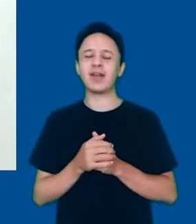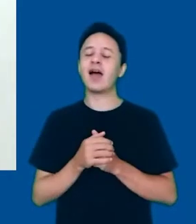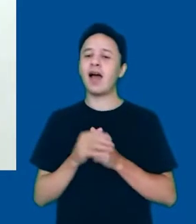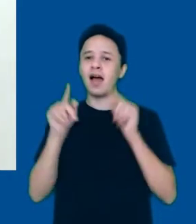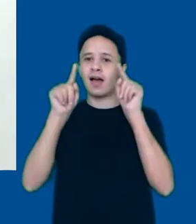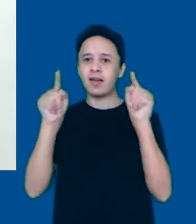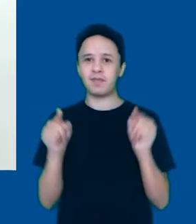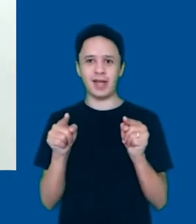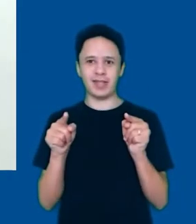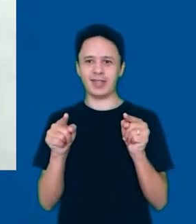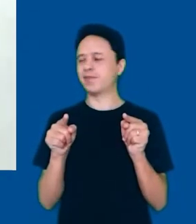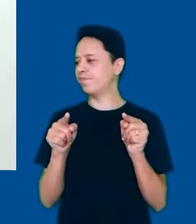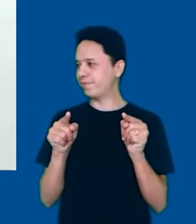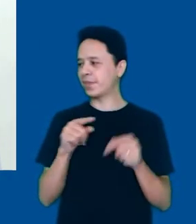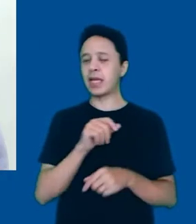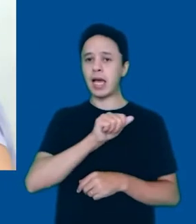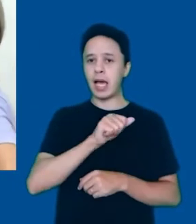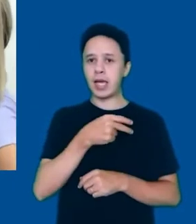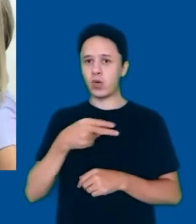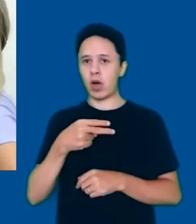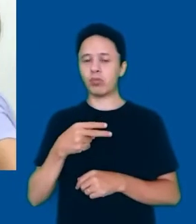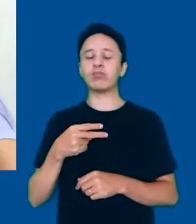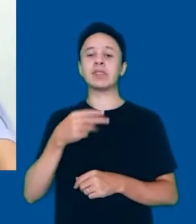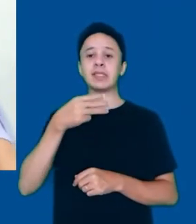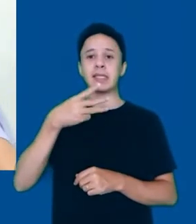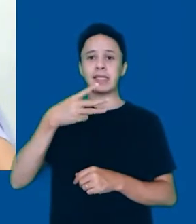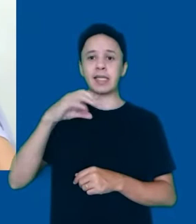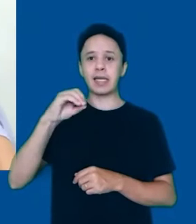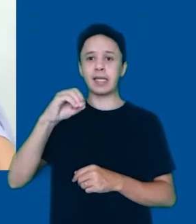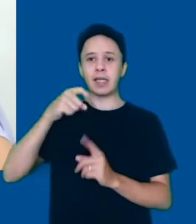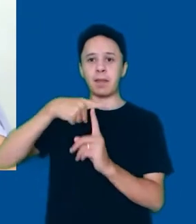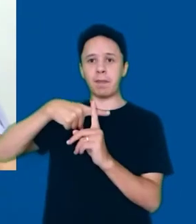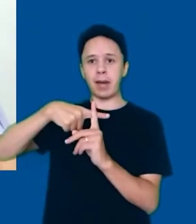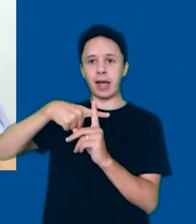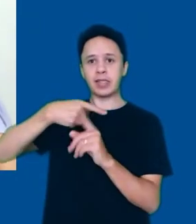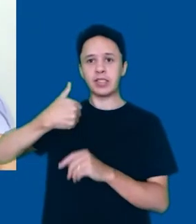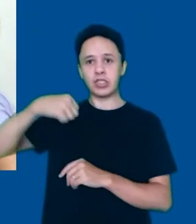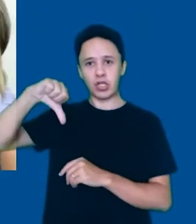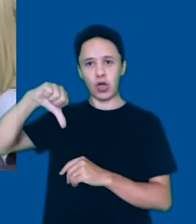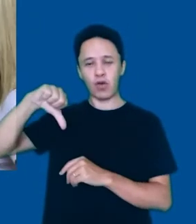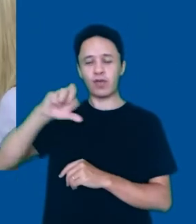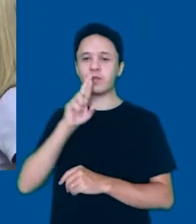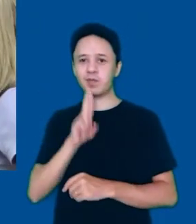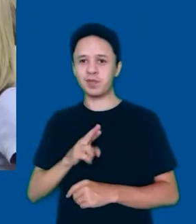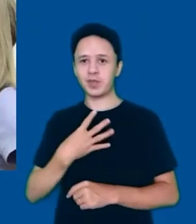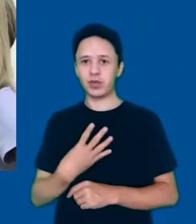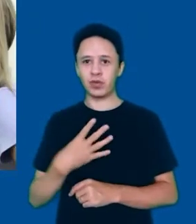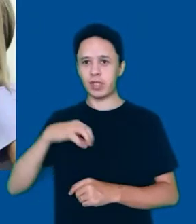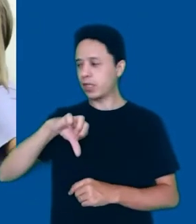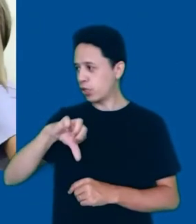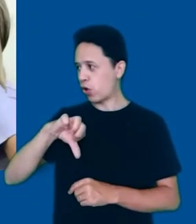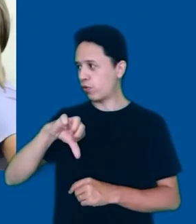Então, a nossa área vai ser igual. Vou somar 30 com 19, que dá 49. Depois